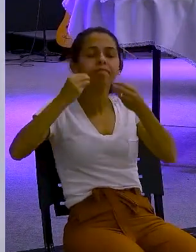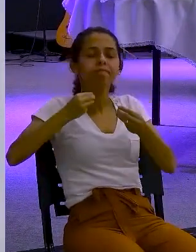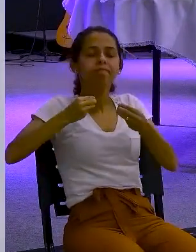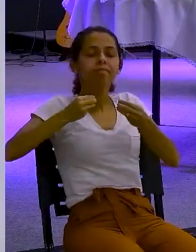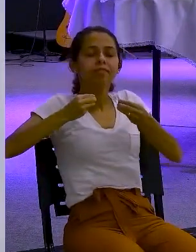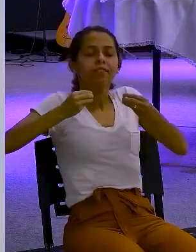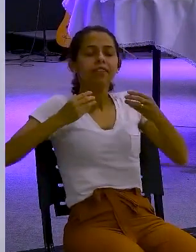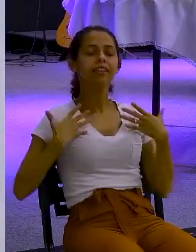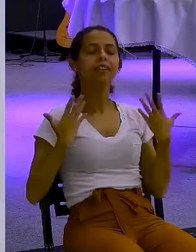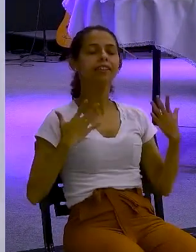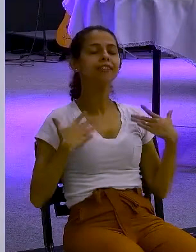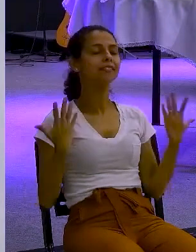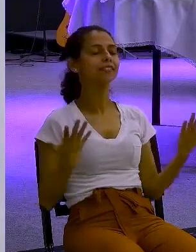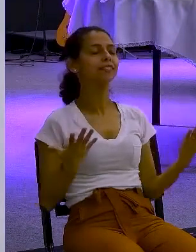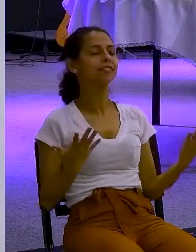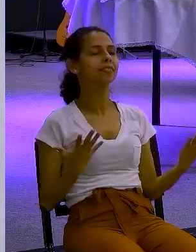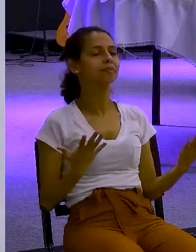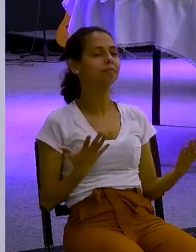Deus está aqui.